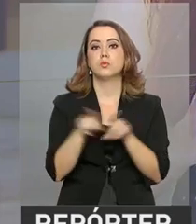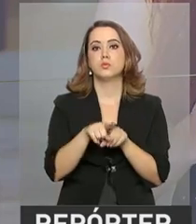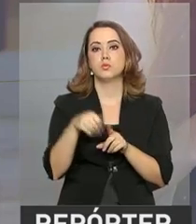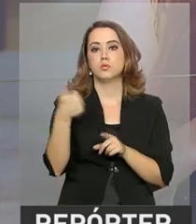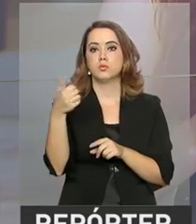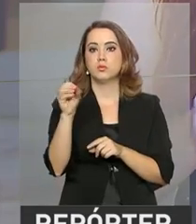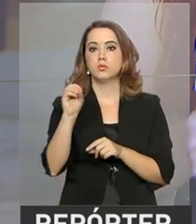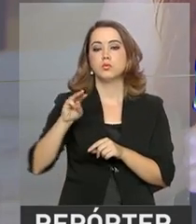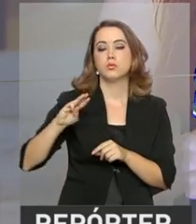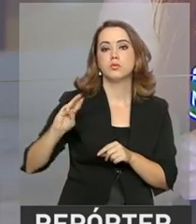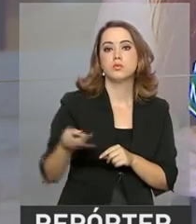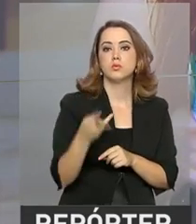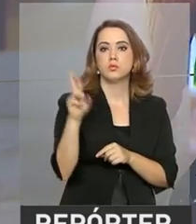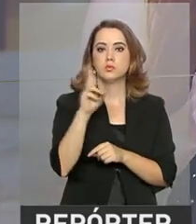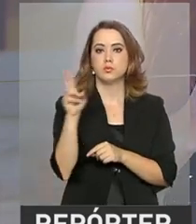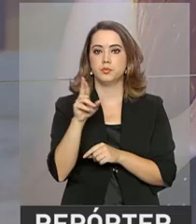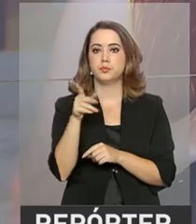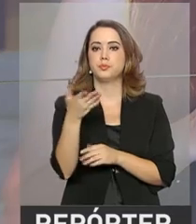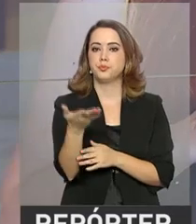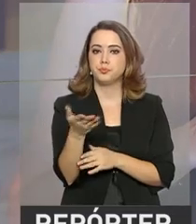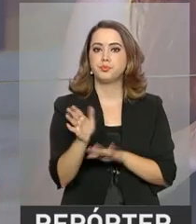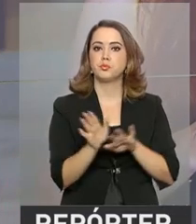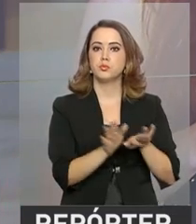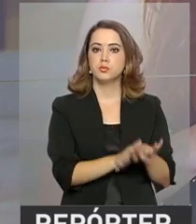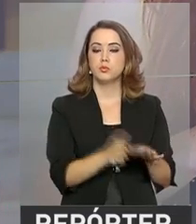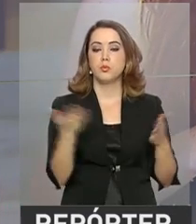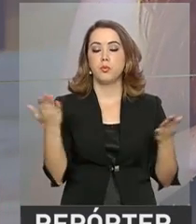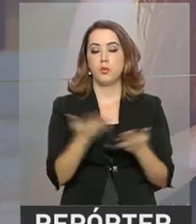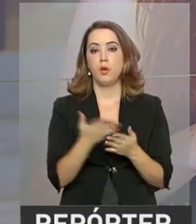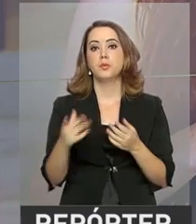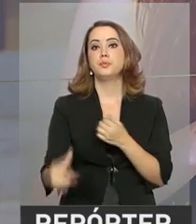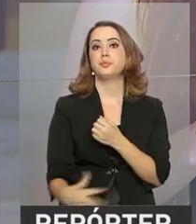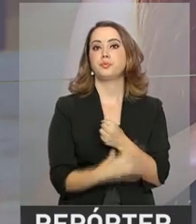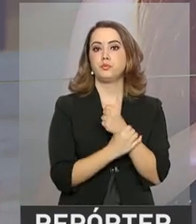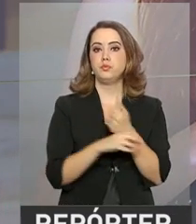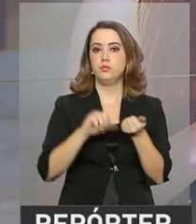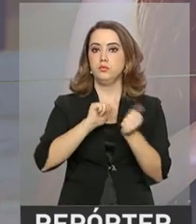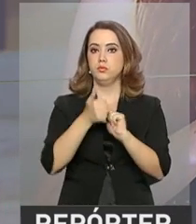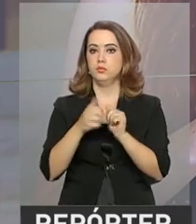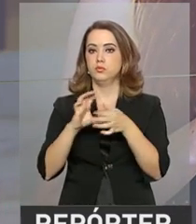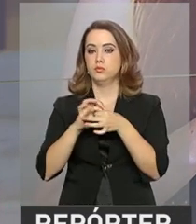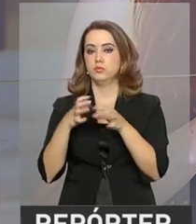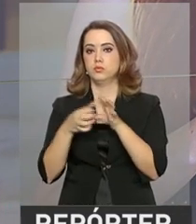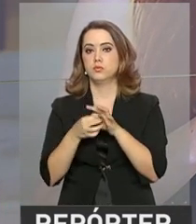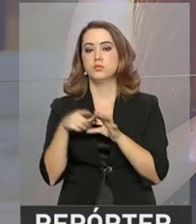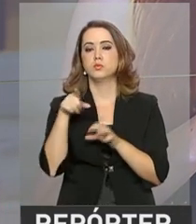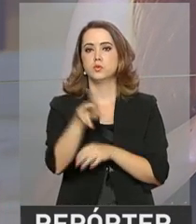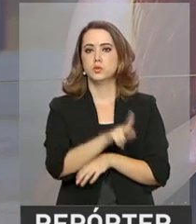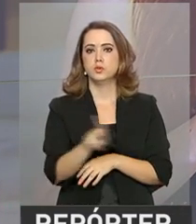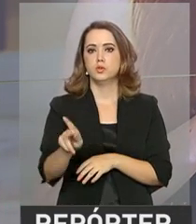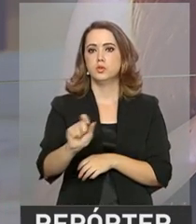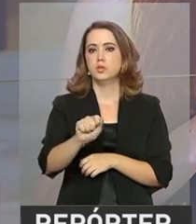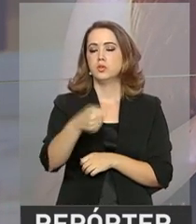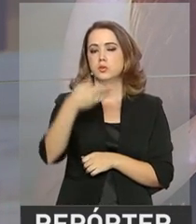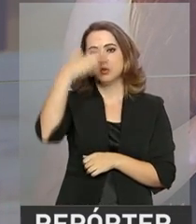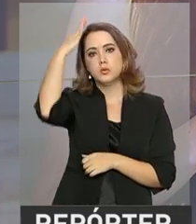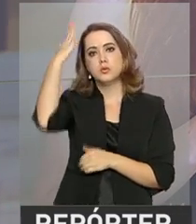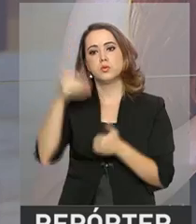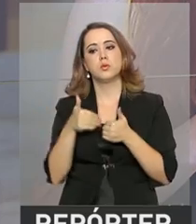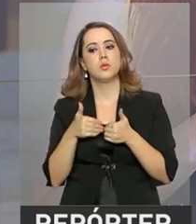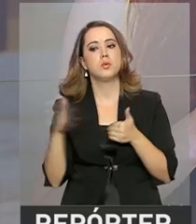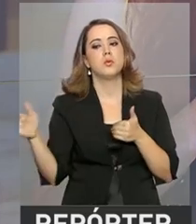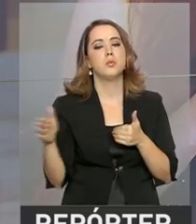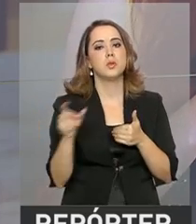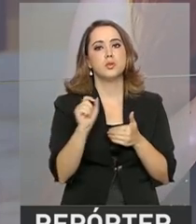Agora, Carol, falando sobre a segurança nas Olimpíadas, parece que o presidente em exercício Temer, ele ampliou a segurança das Forças Armadas, não é